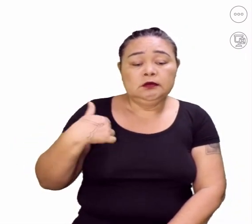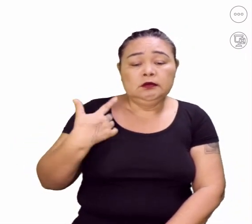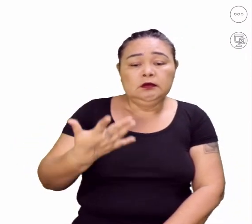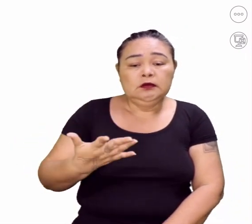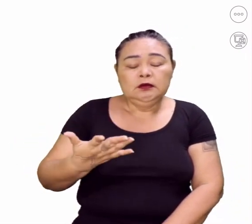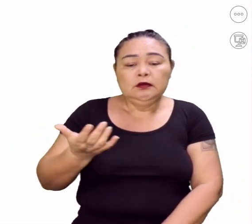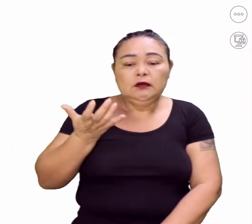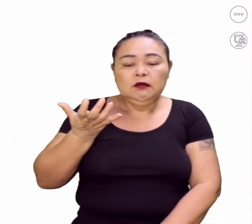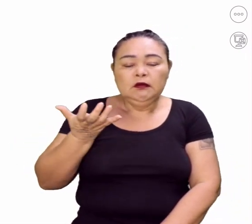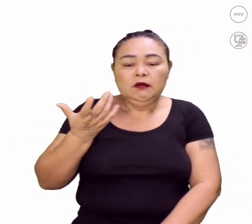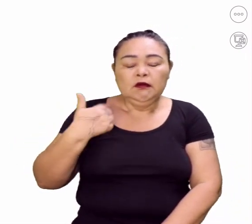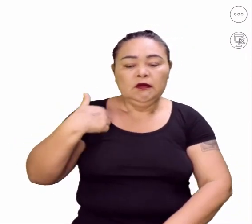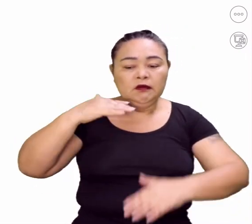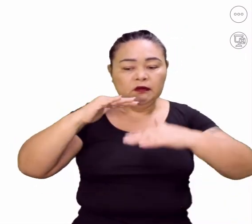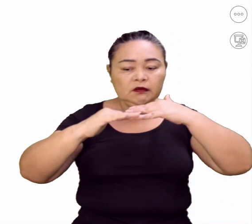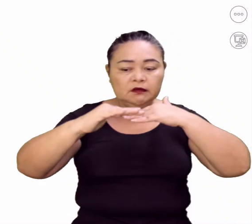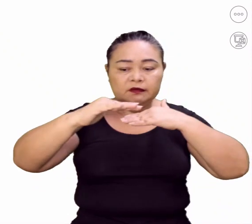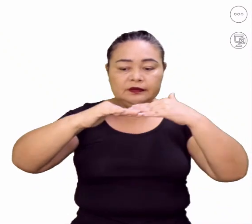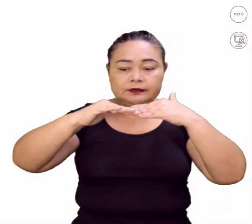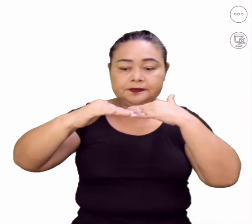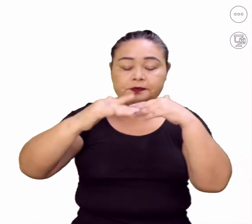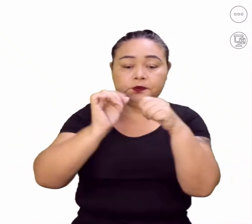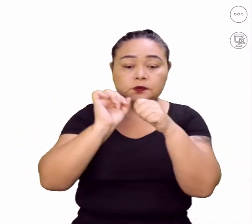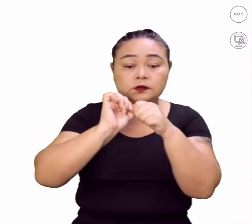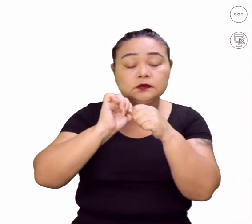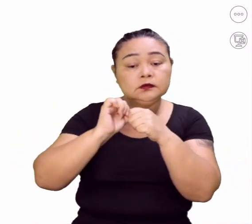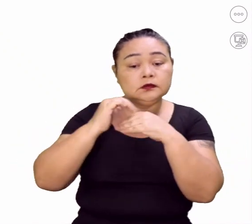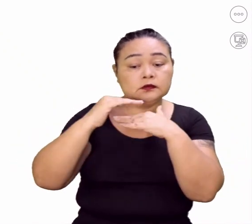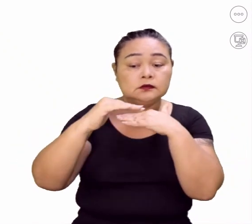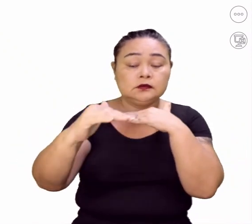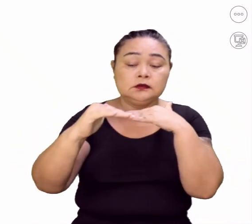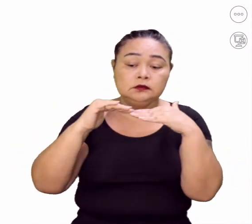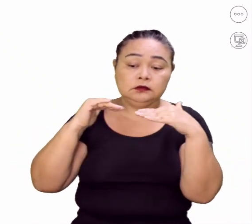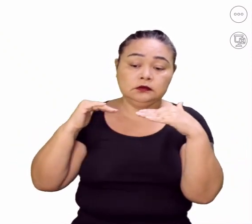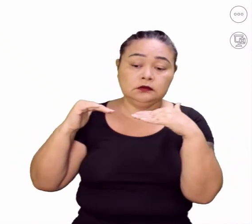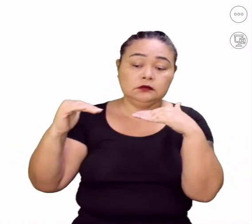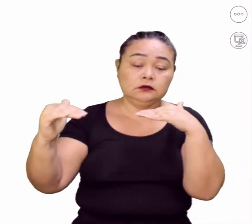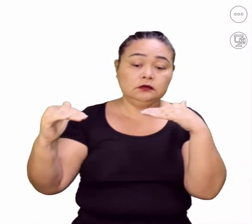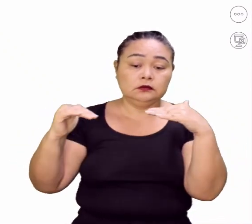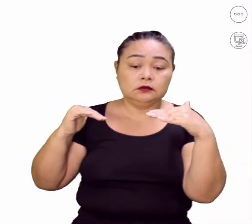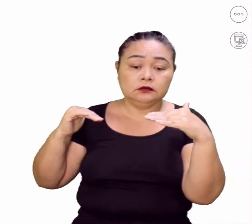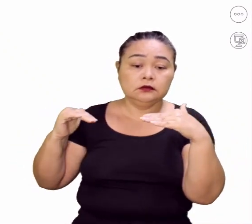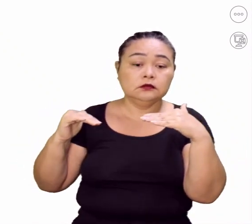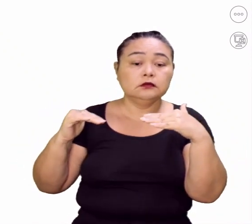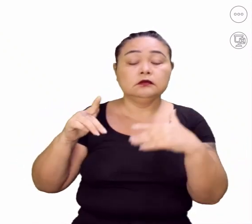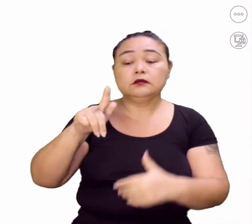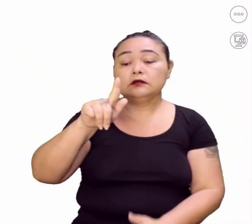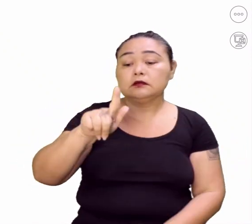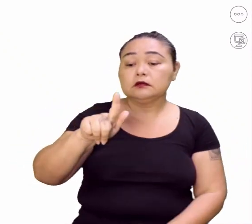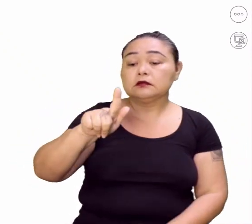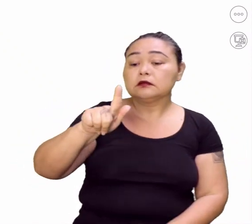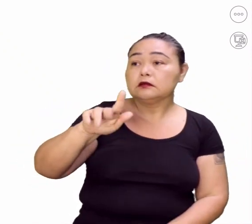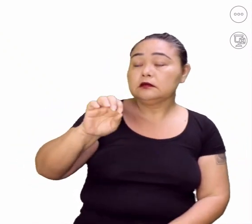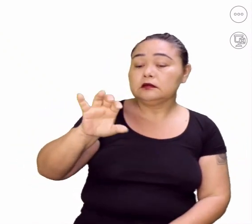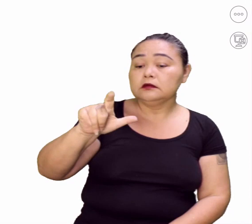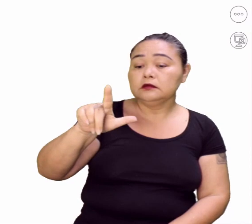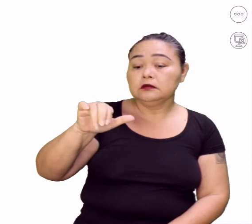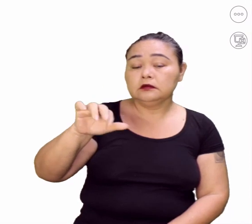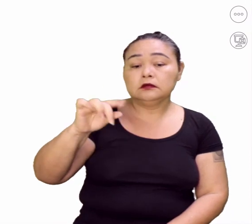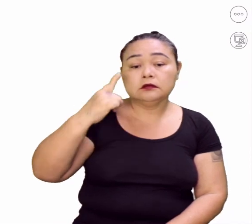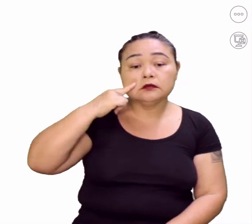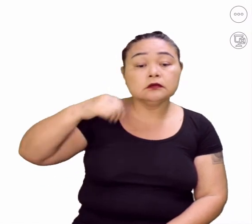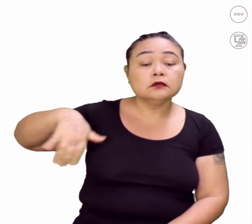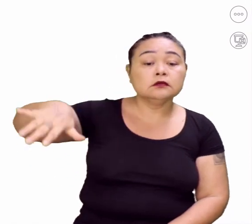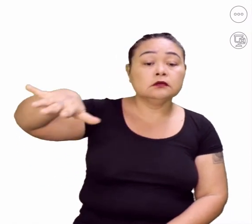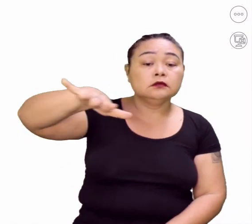Porque a gente tem uma certa estabilidade, né, professor Jorge? Exatamente. Nós estamos numa área de estabilidade geológica. Olha só como o Brasil, a maior